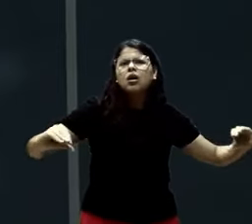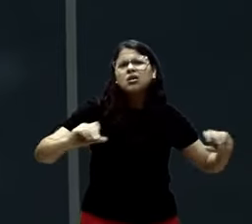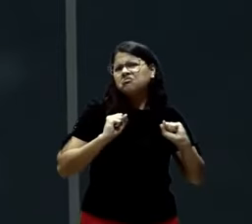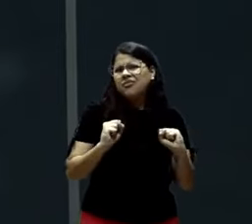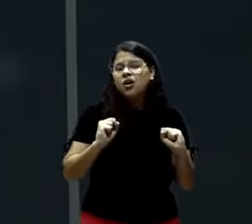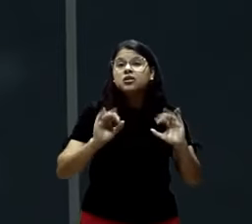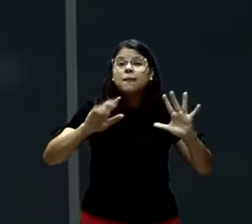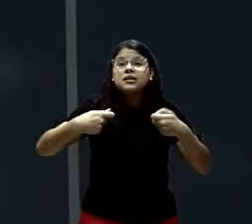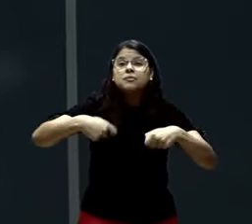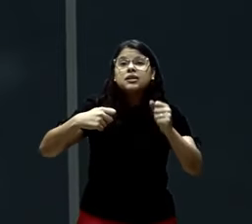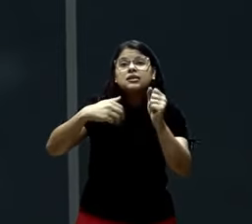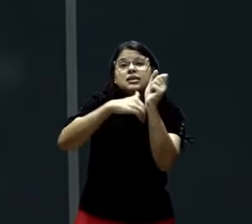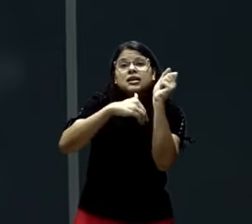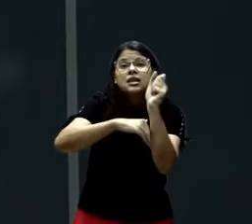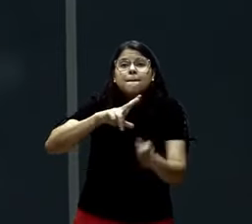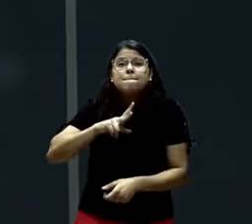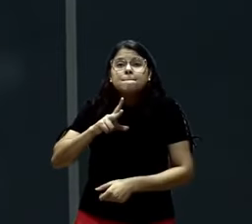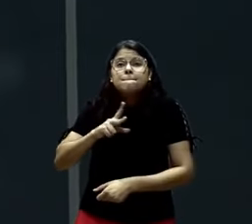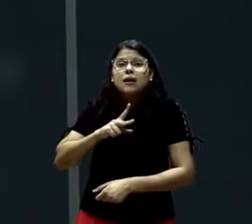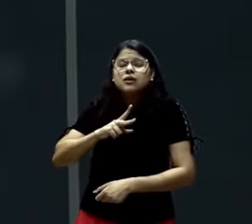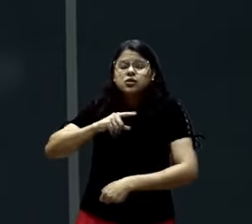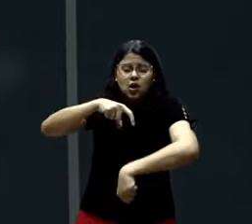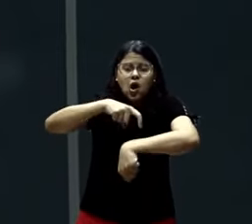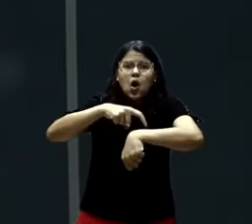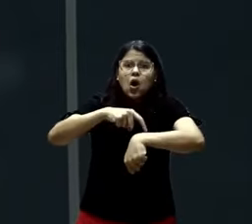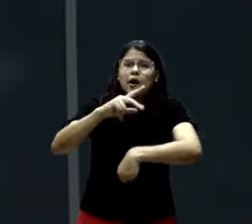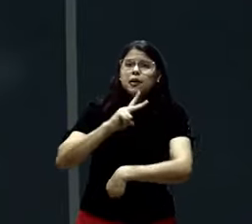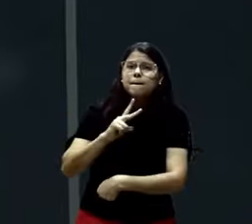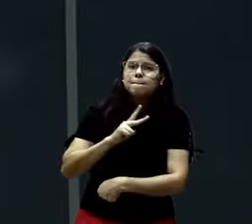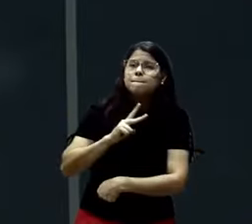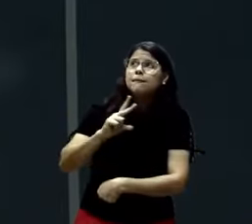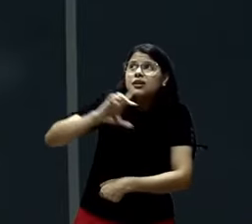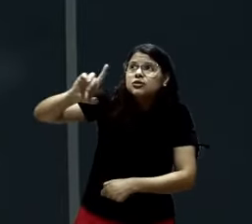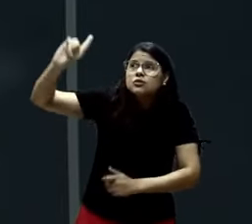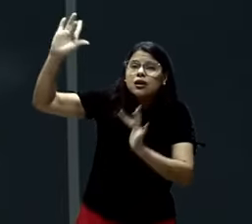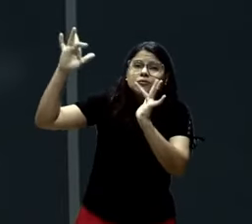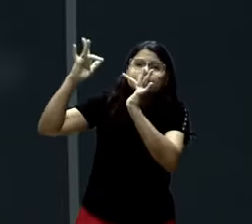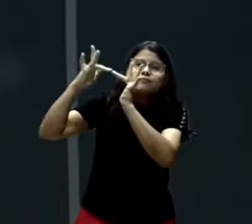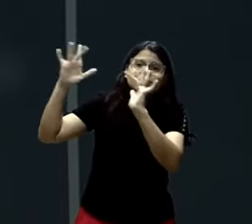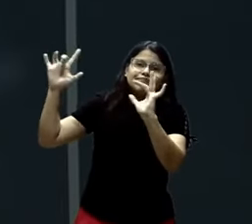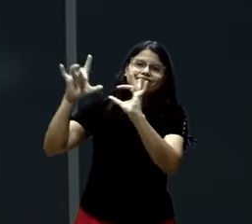privacidade, para que você tenha um momento comigo.